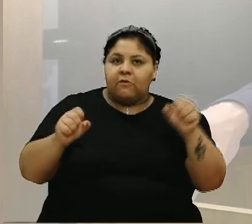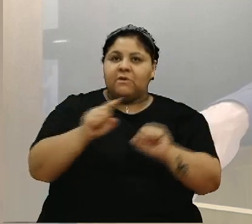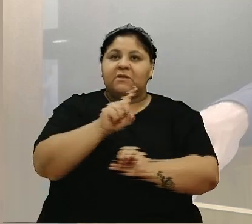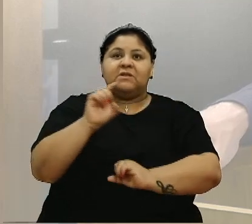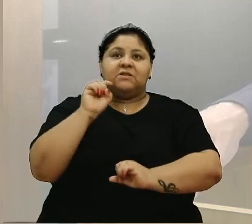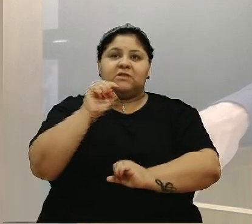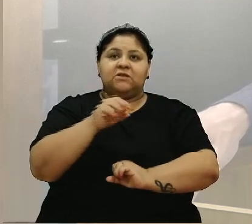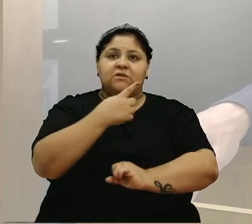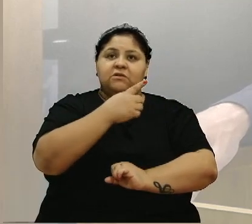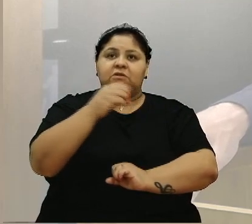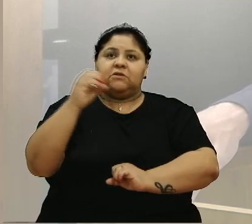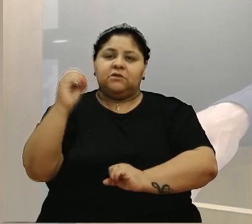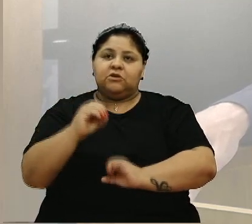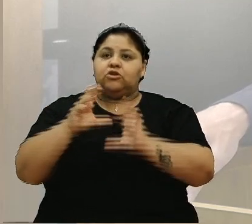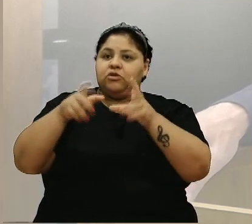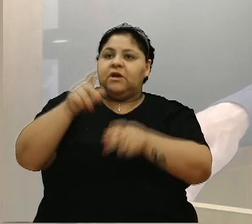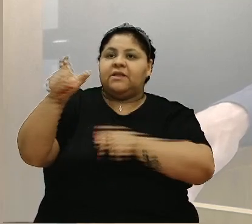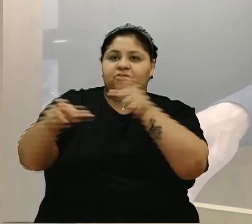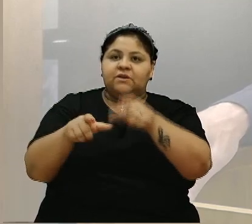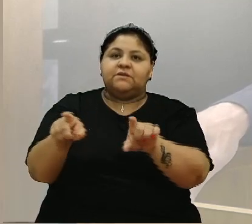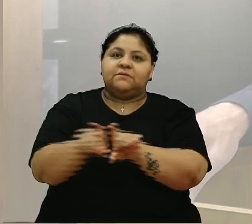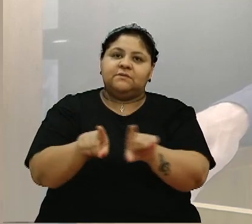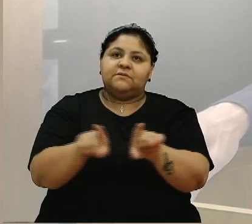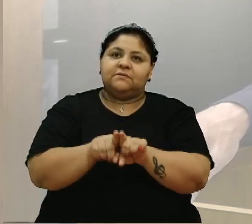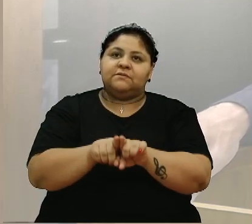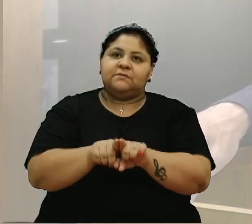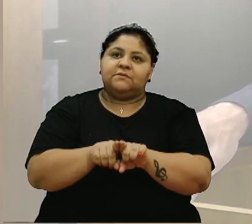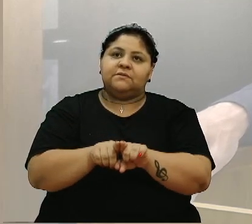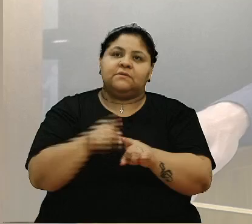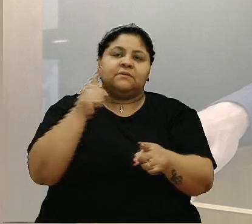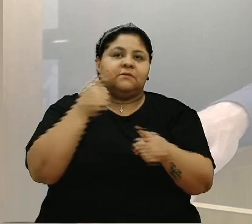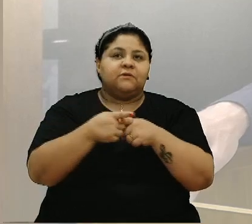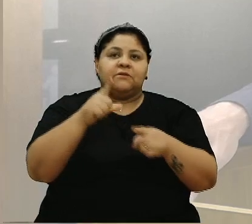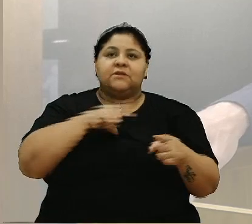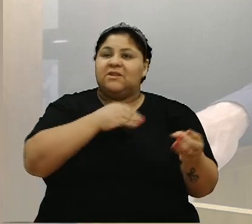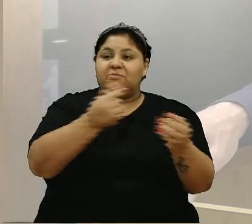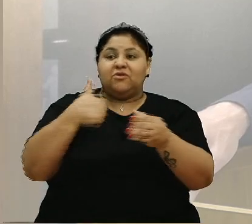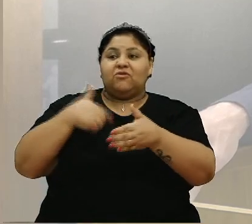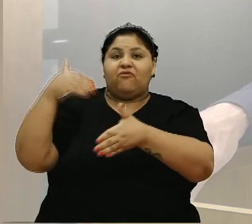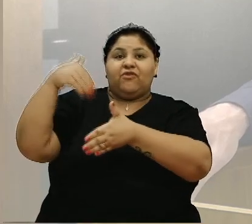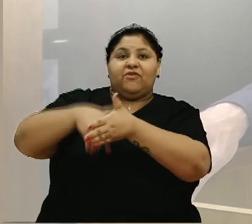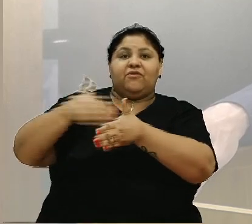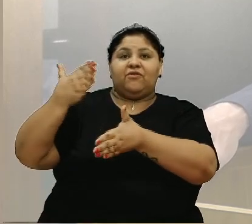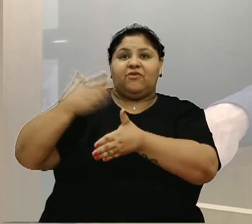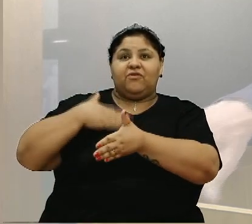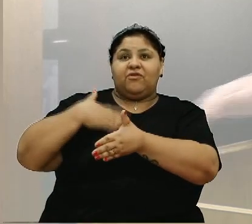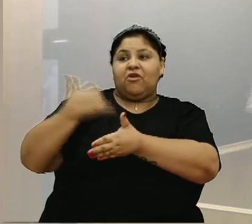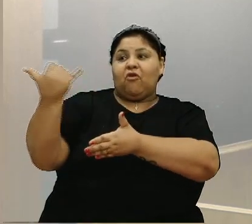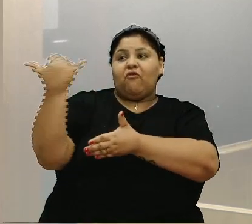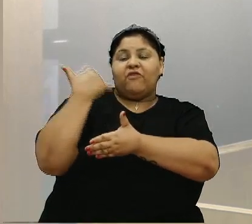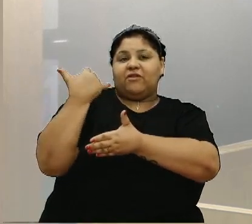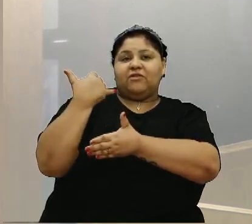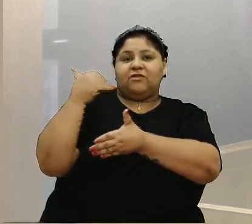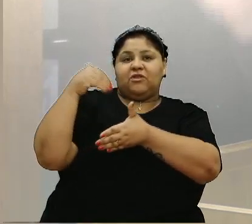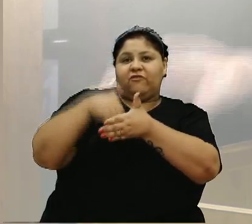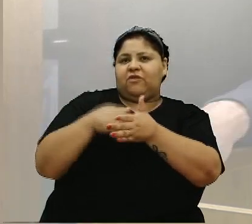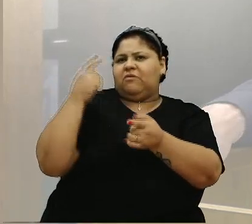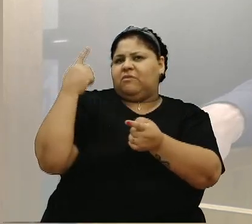aos 110 mil, mas a toda a população caxiense. Porque teve muitos que não votaram em mim e vieram conversar comigo, não votaram